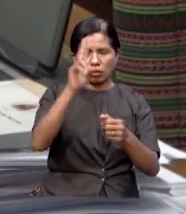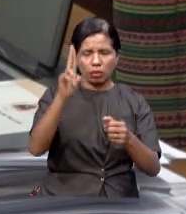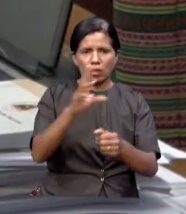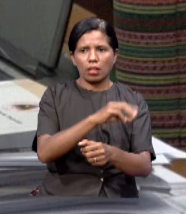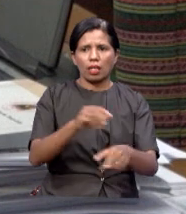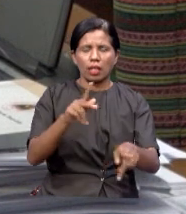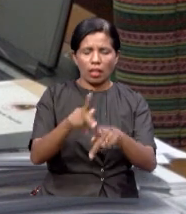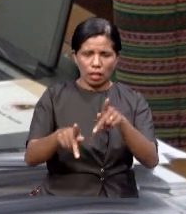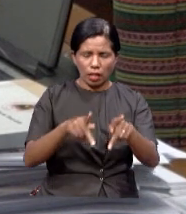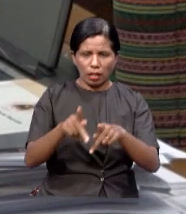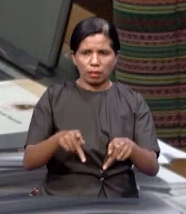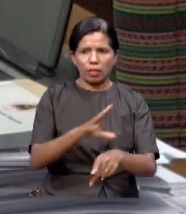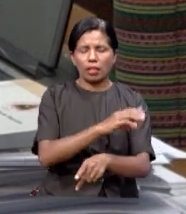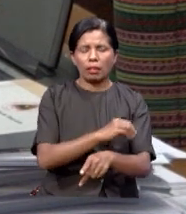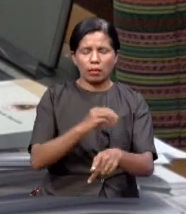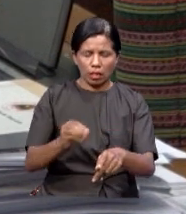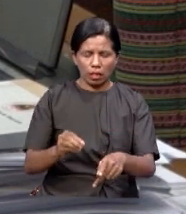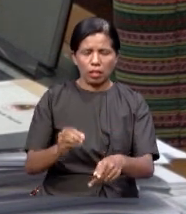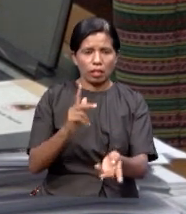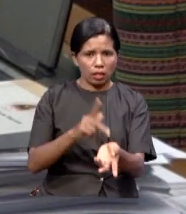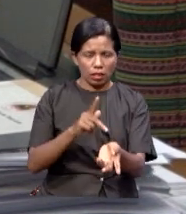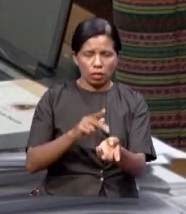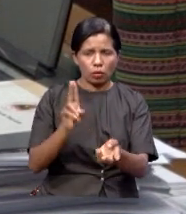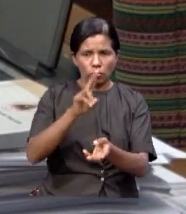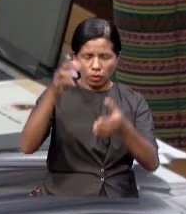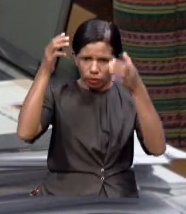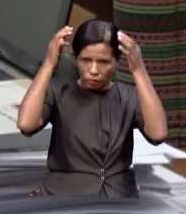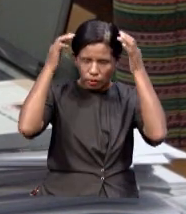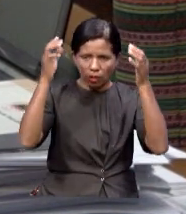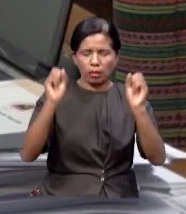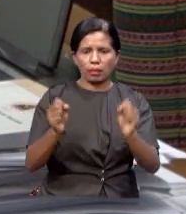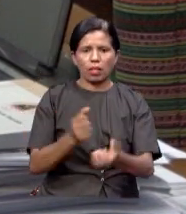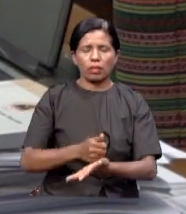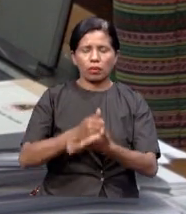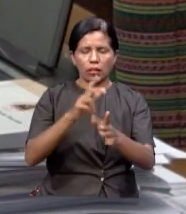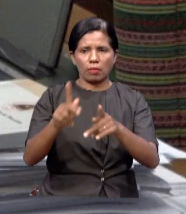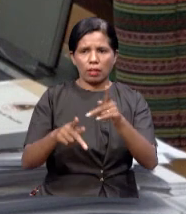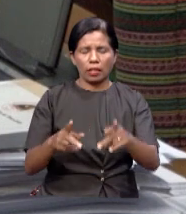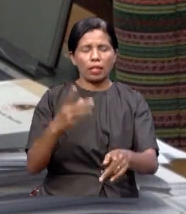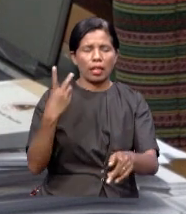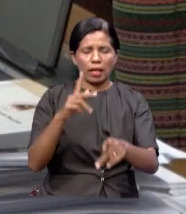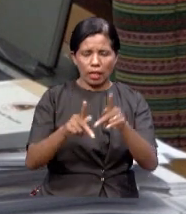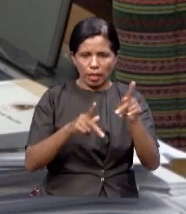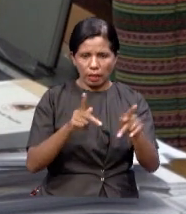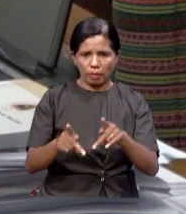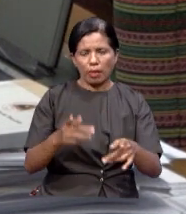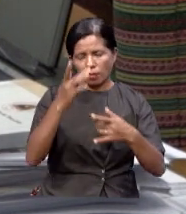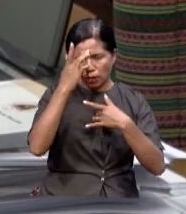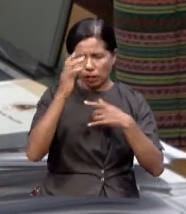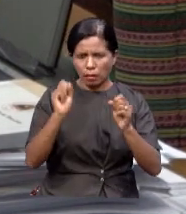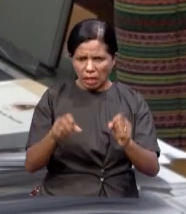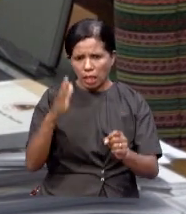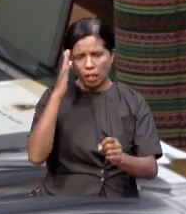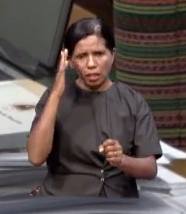hanesa emadi ang kata suster tau veo ka saida ida ne par belalo atendimento par ita ne paciente ne fasiliu par atu bele